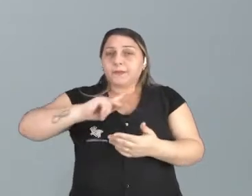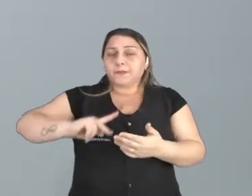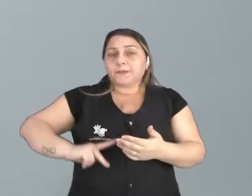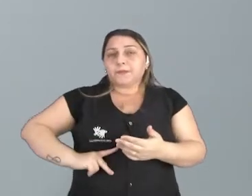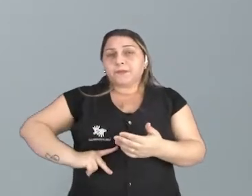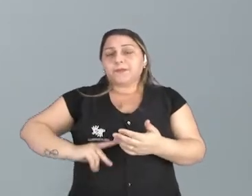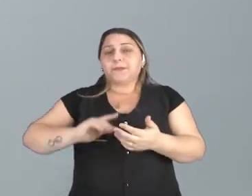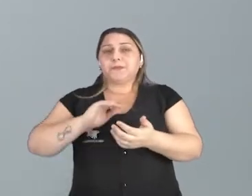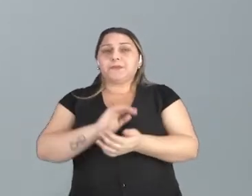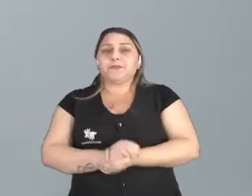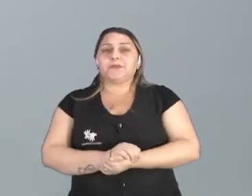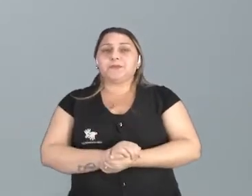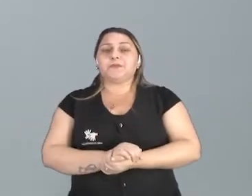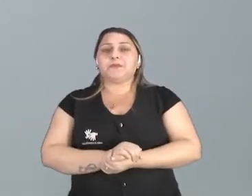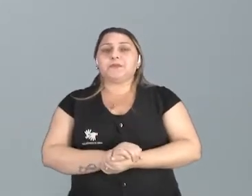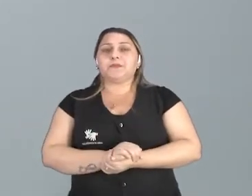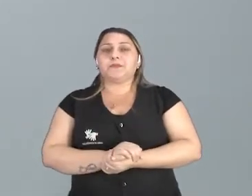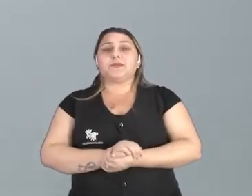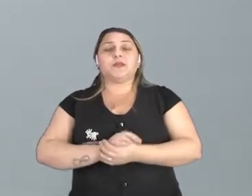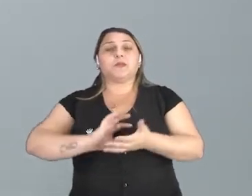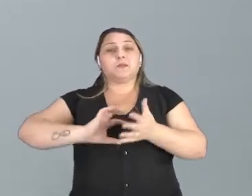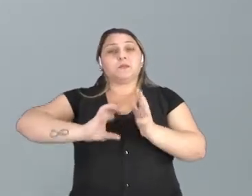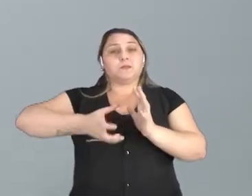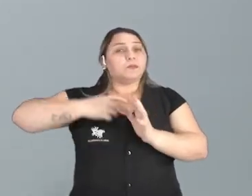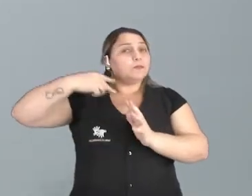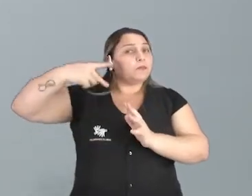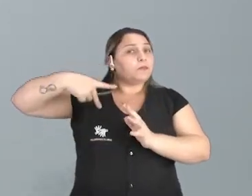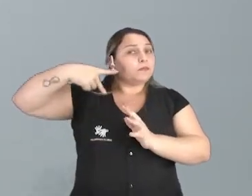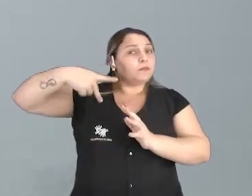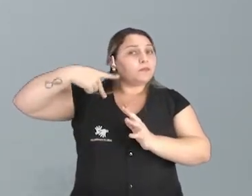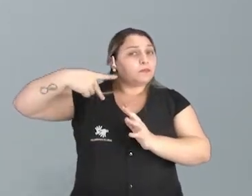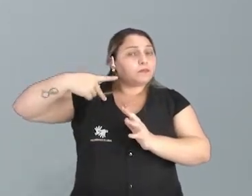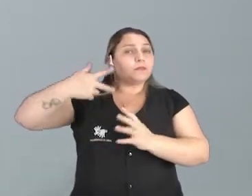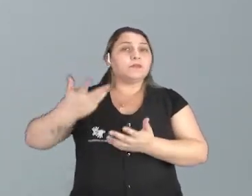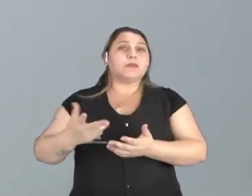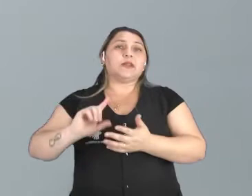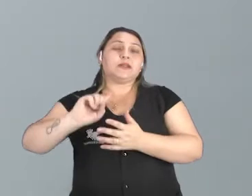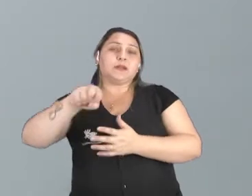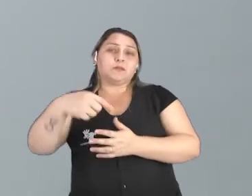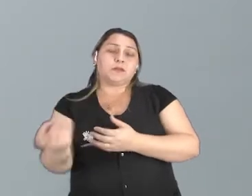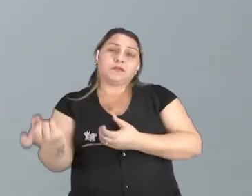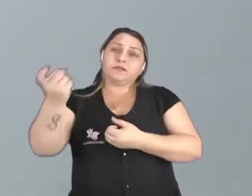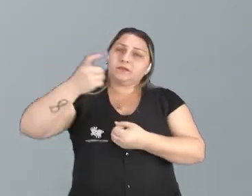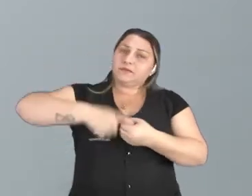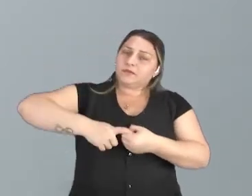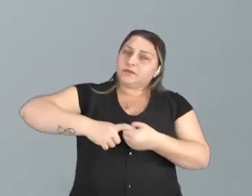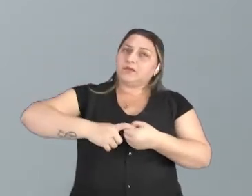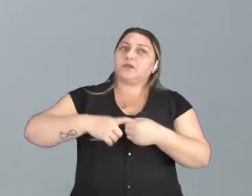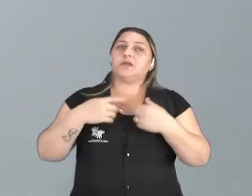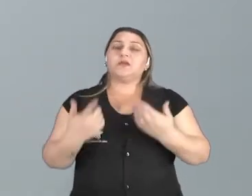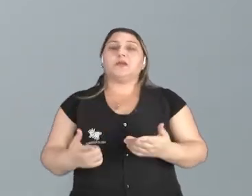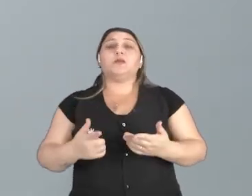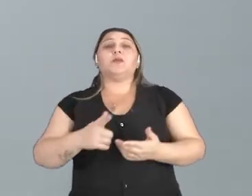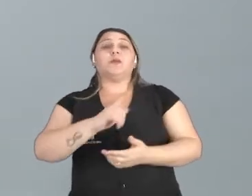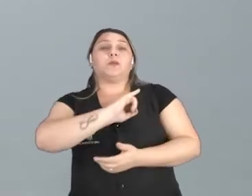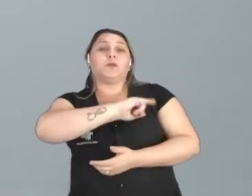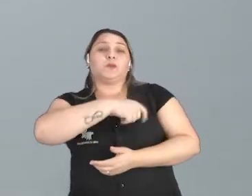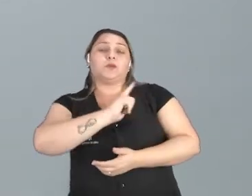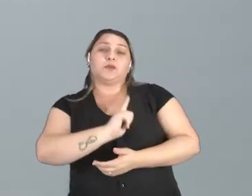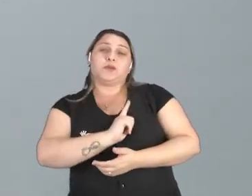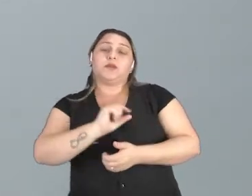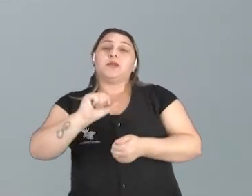Presidencialismo, o presidente e o parlamentarismo, não o presidencialismo, tá, pessoal? Depois ele retorna. E aí o Jango vai fazer